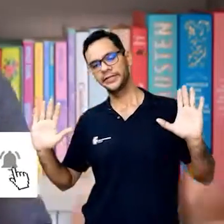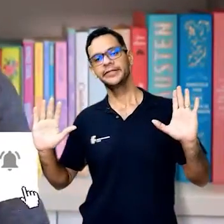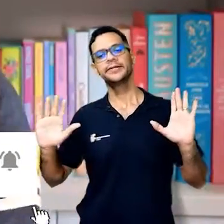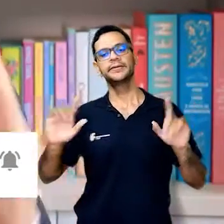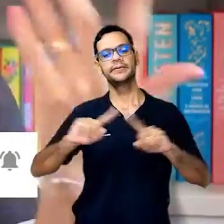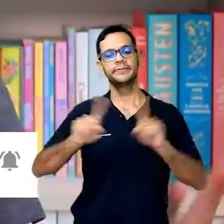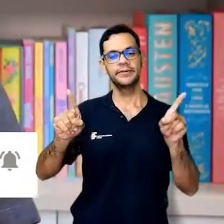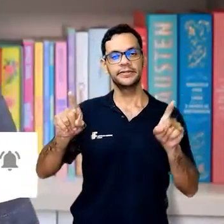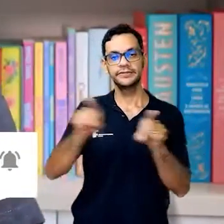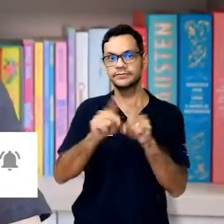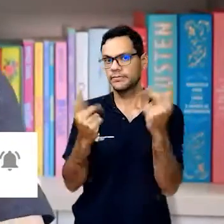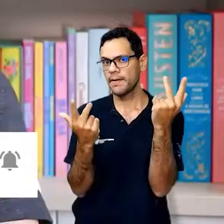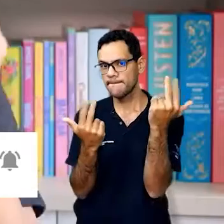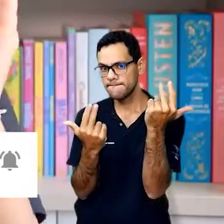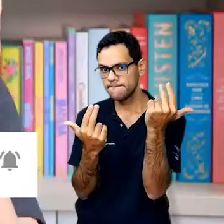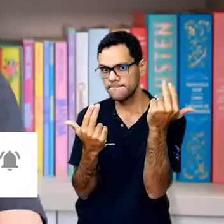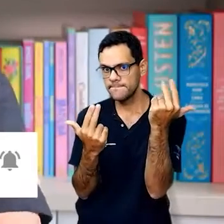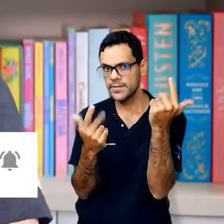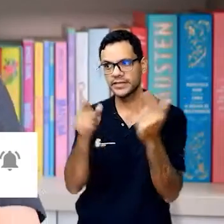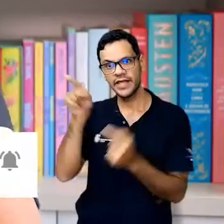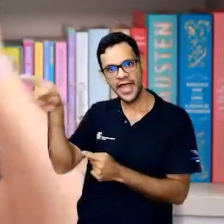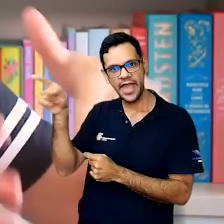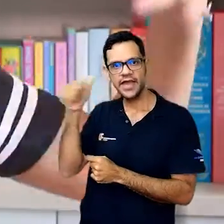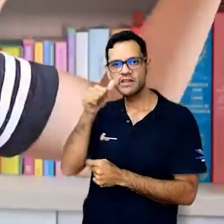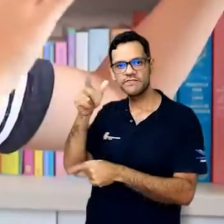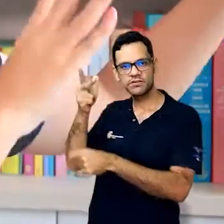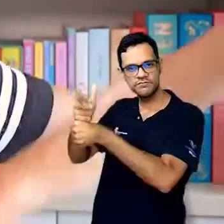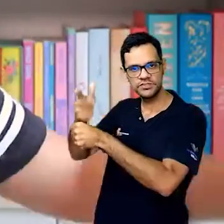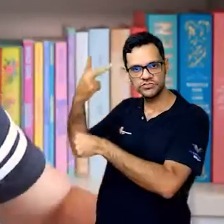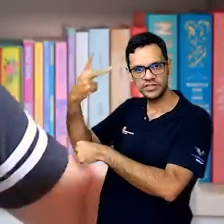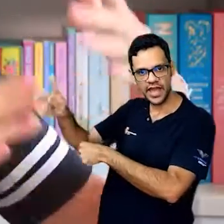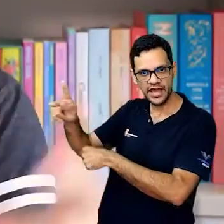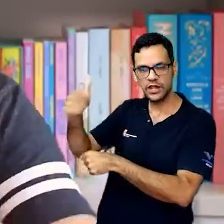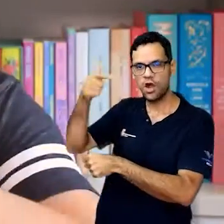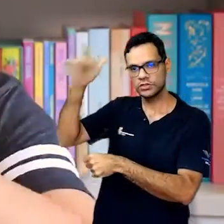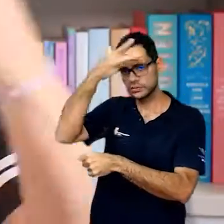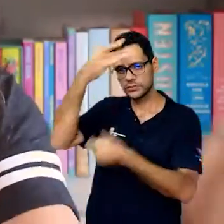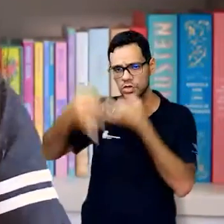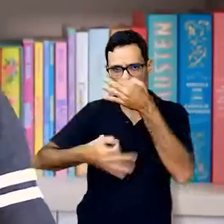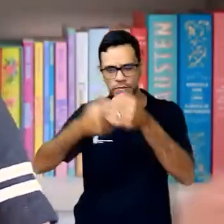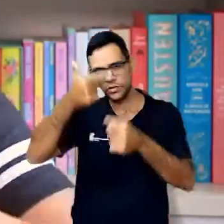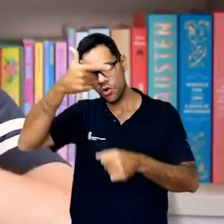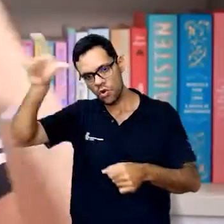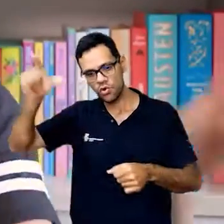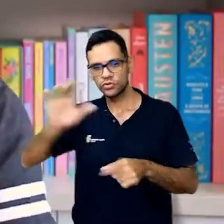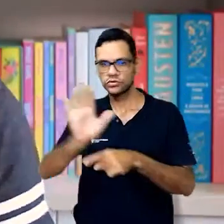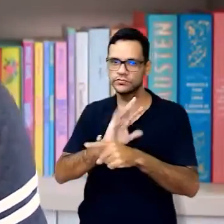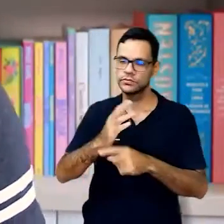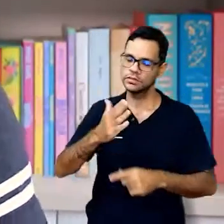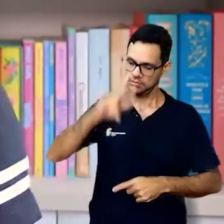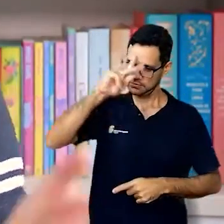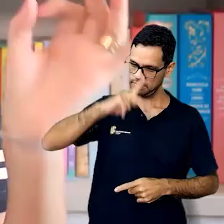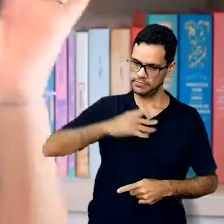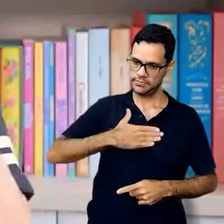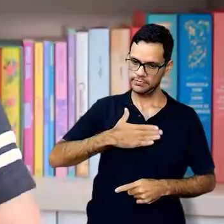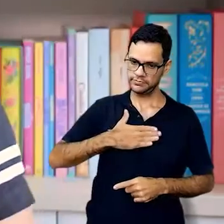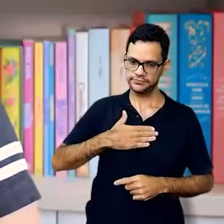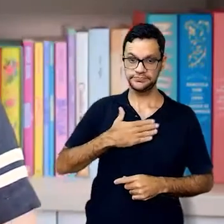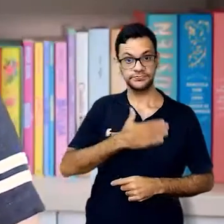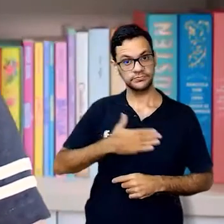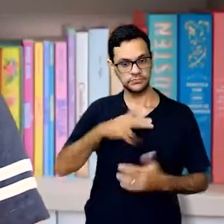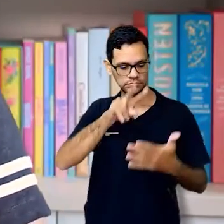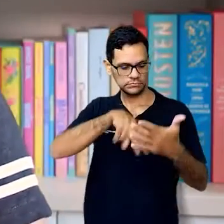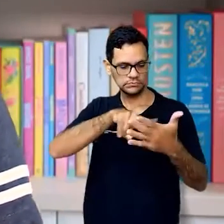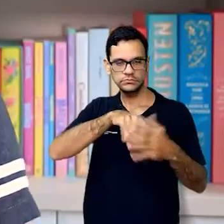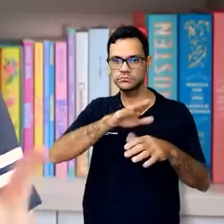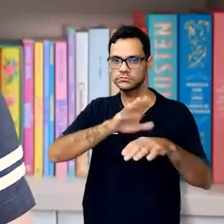talvez não todos os que eu vou falar aqui nesse vídeo, e não são os mesmos que a Reni falou no vídeo dela, nem que outras pessoas, né, comentaram em outros vídeos. Então é muito